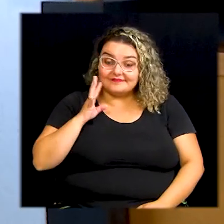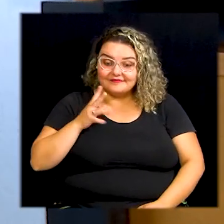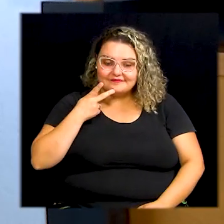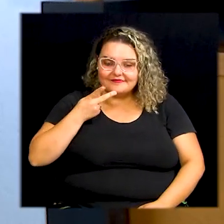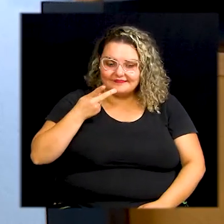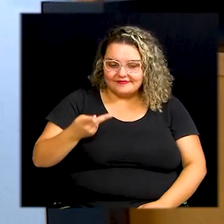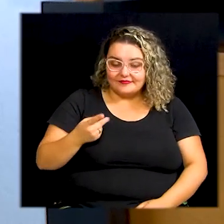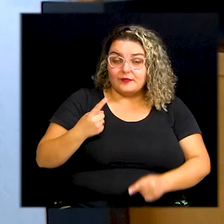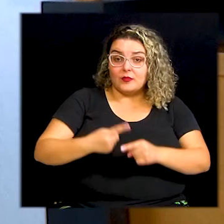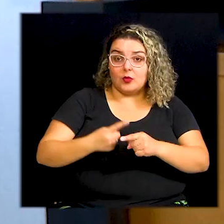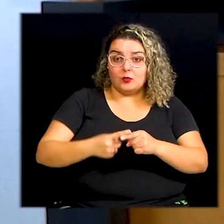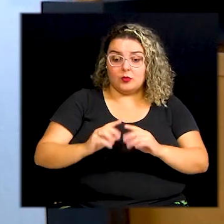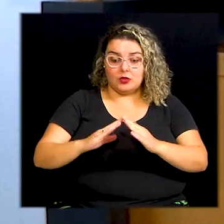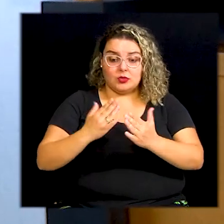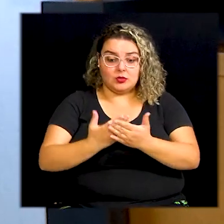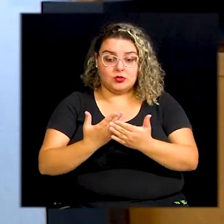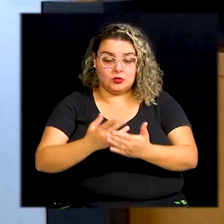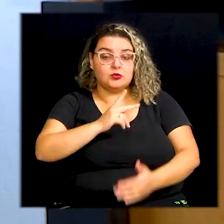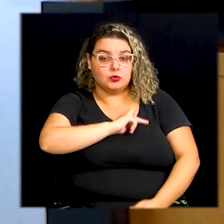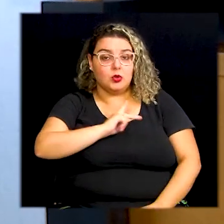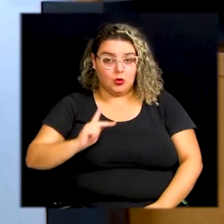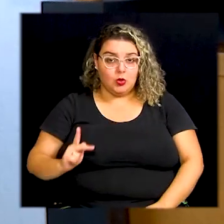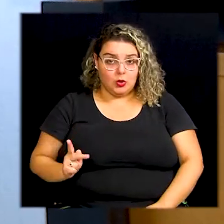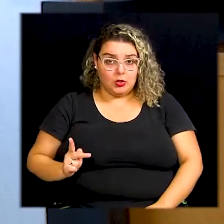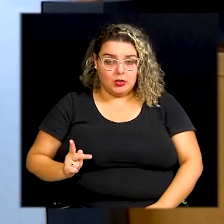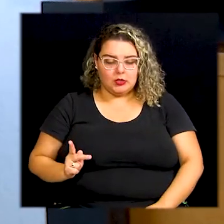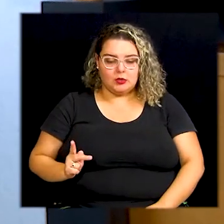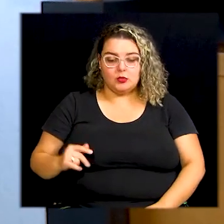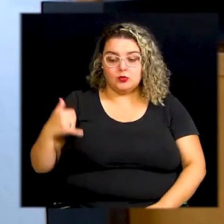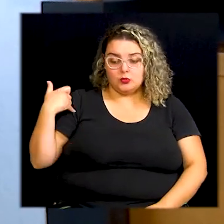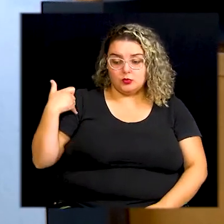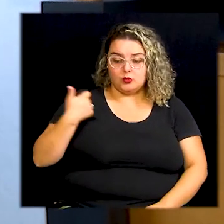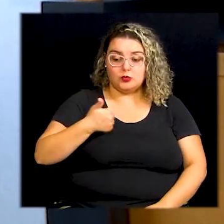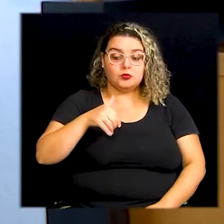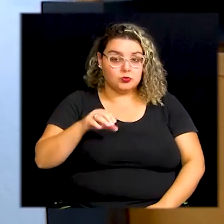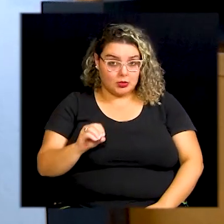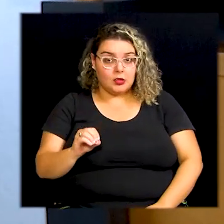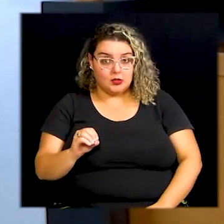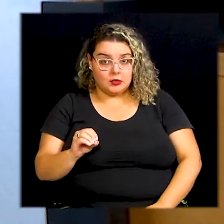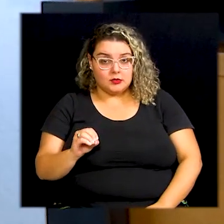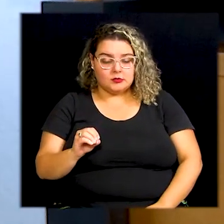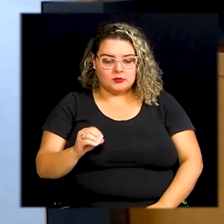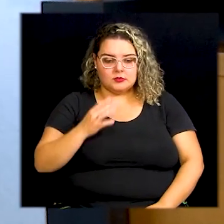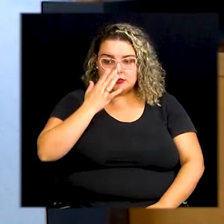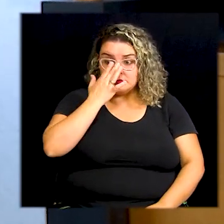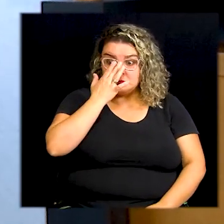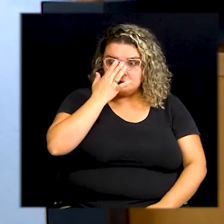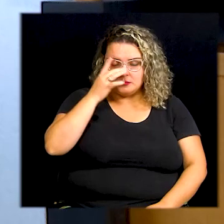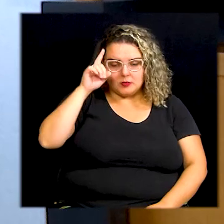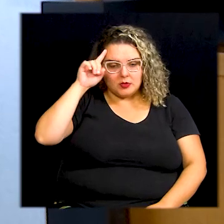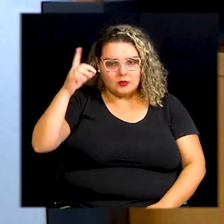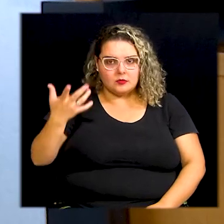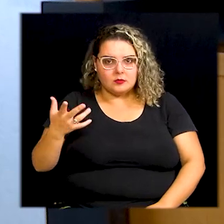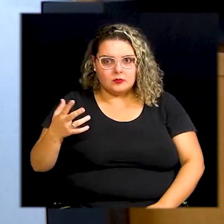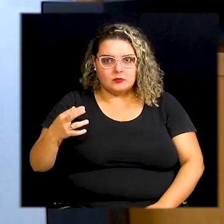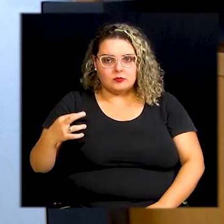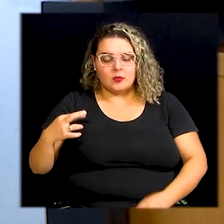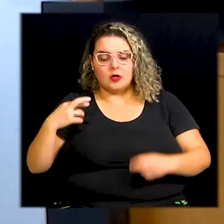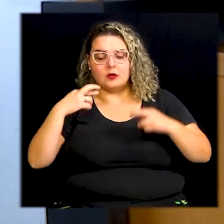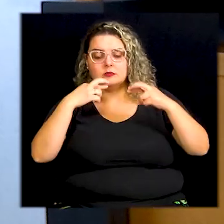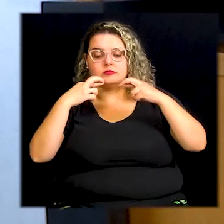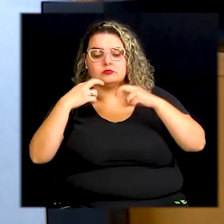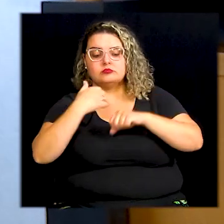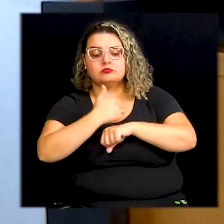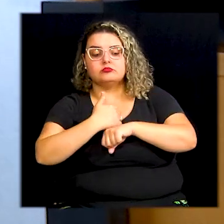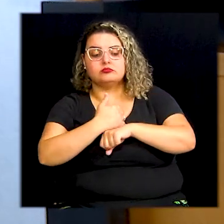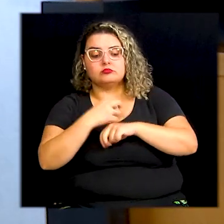de contar, porque eu jogava na escolinha da Ponte com 10 anos e aí um dia um olheiro foi ver o